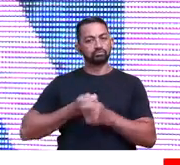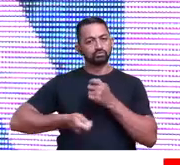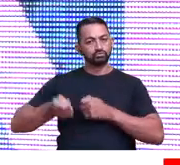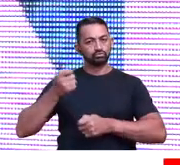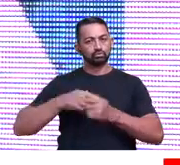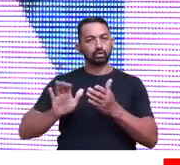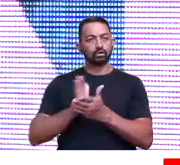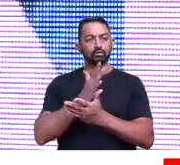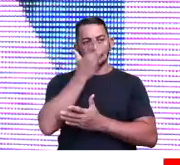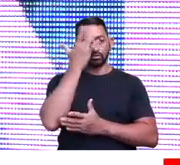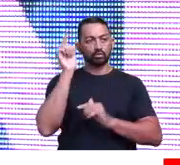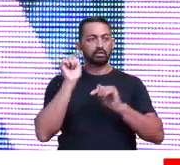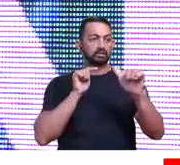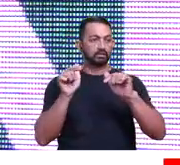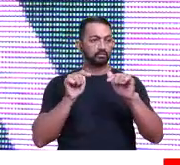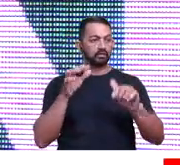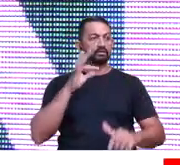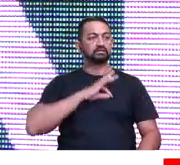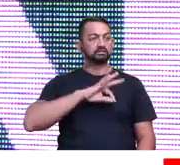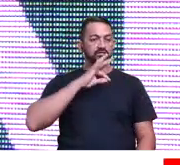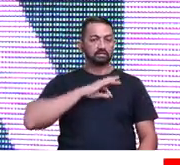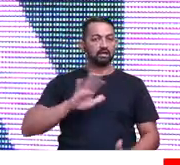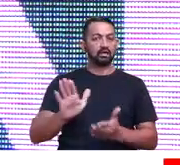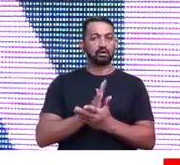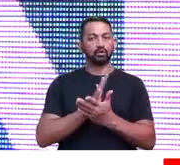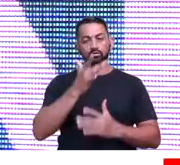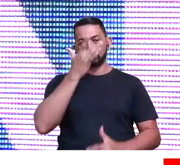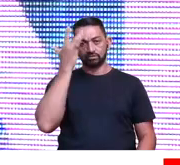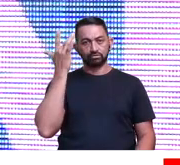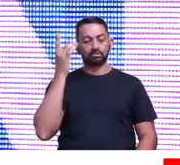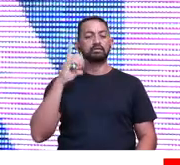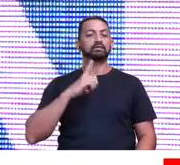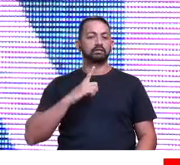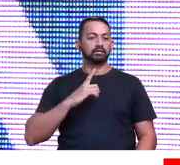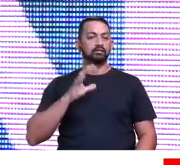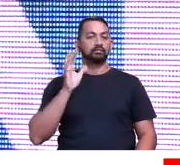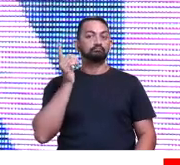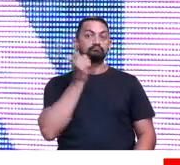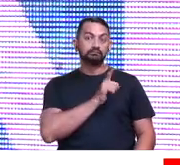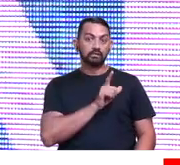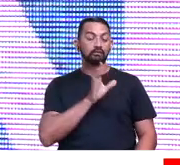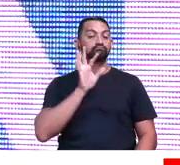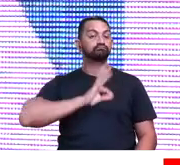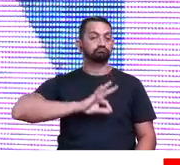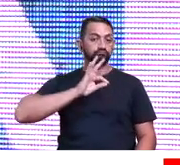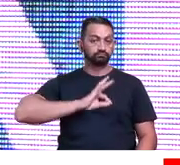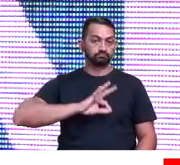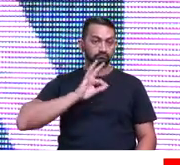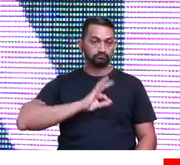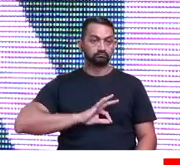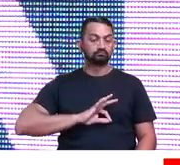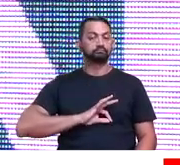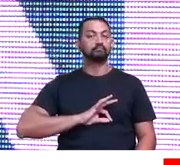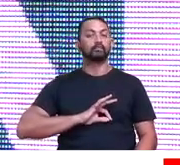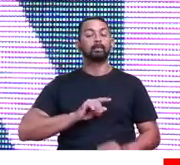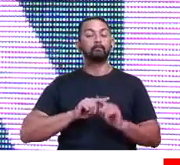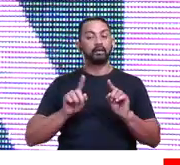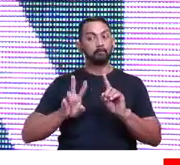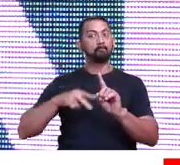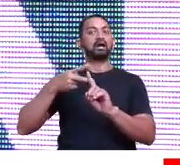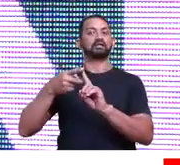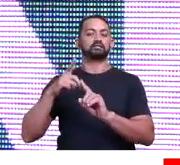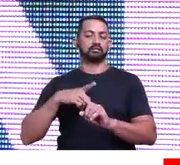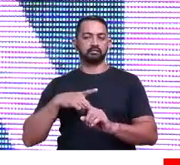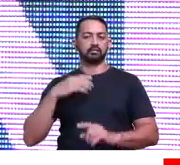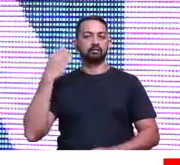a funções de alguns servidores, a salários de alguns servidores que estariam ganhando mais do que a função permitia,